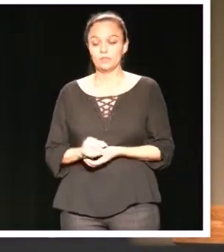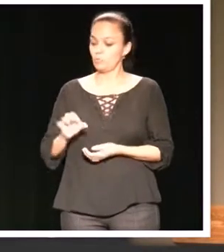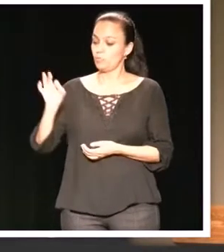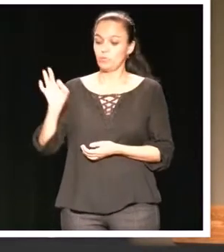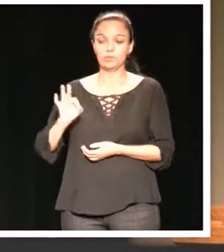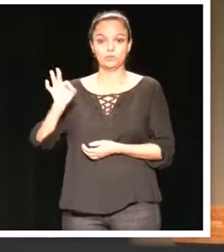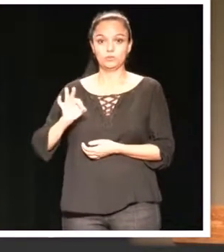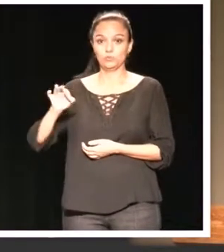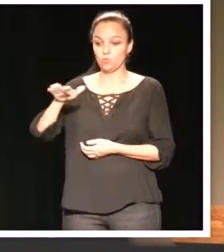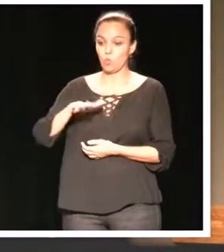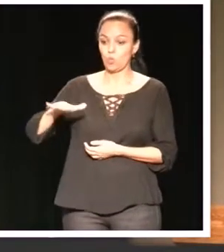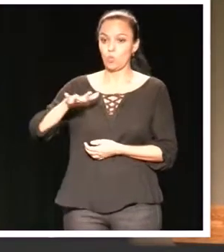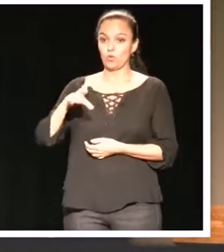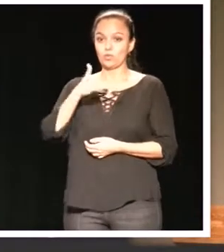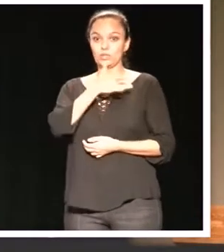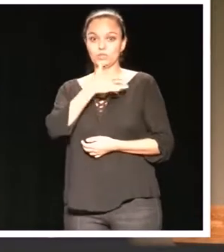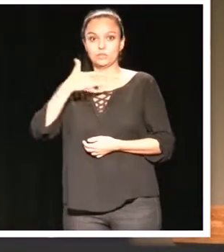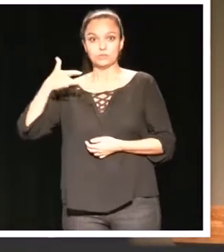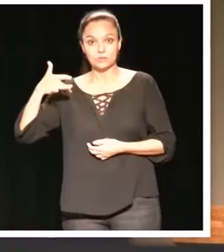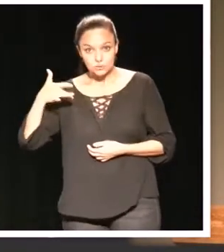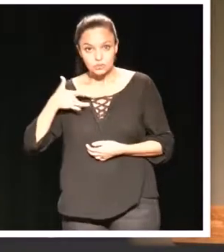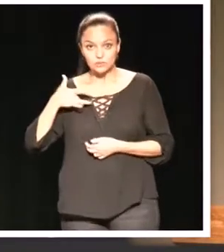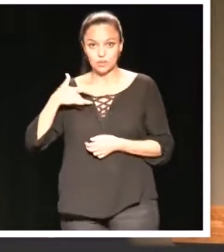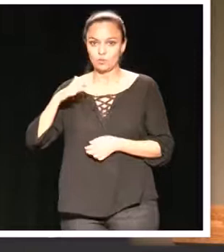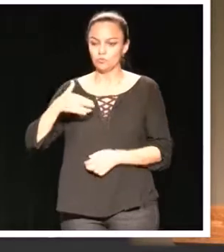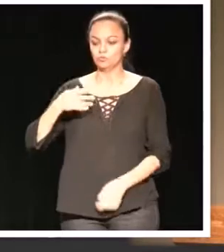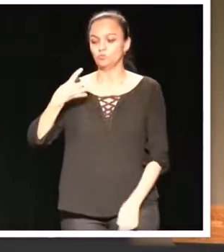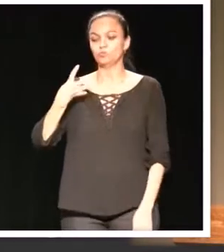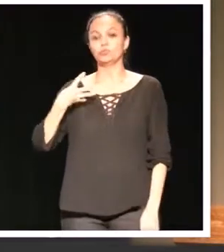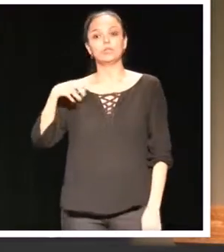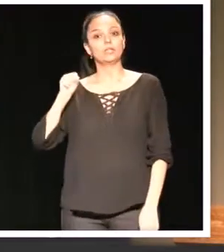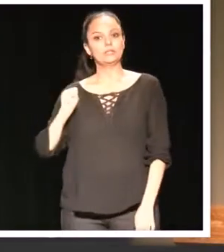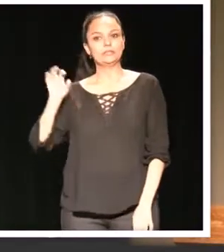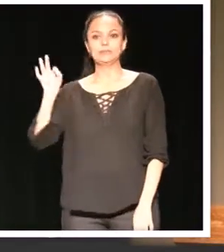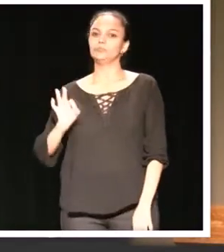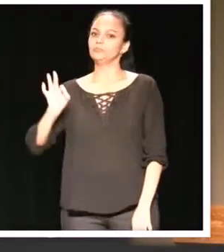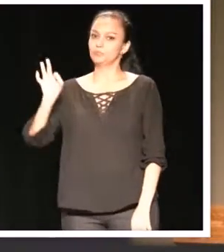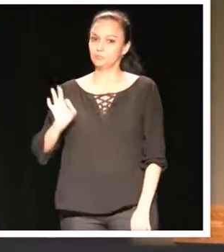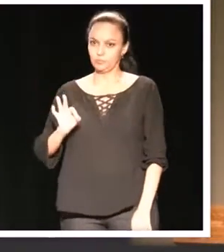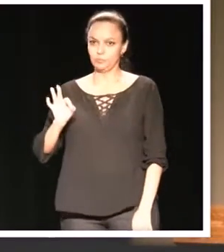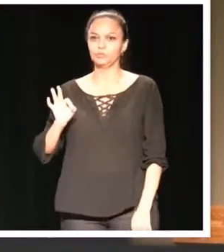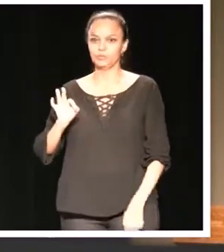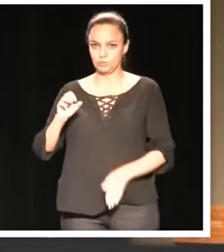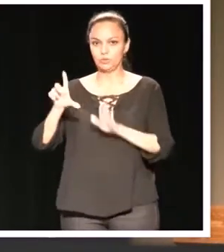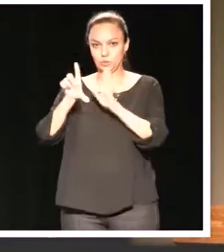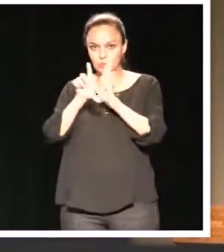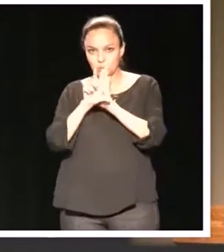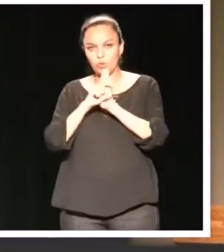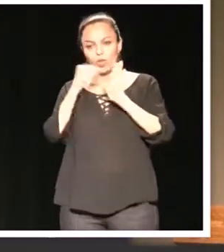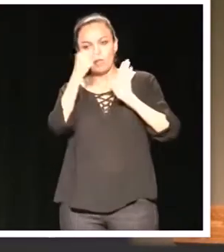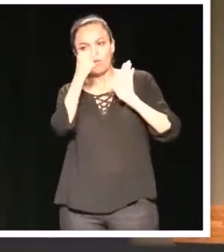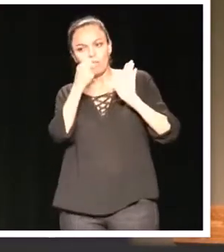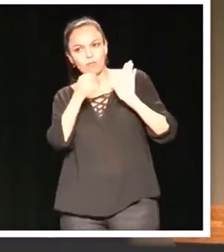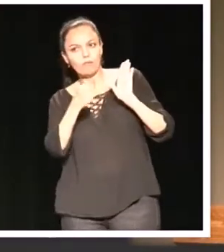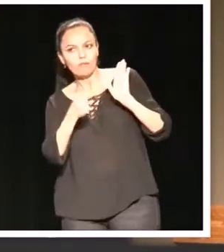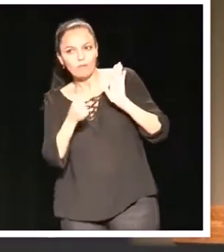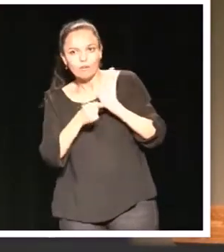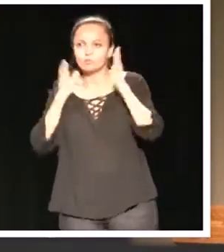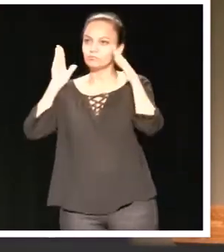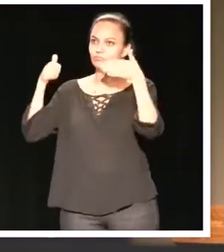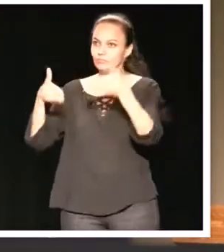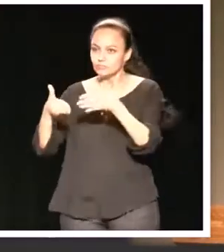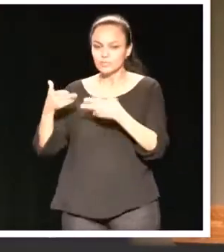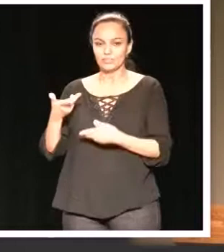Percentualmente, a saúde cobre 48% da legislação. Tem havido